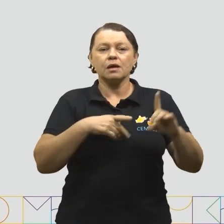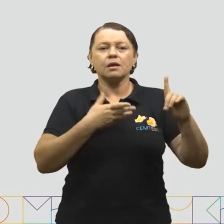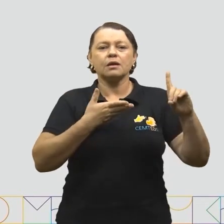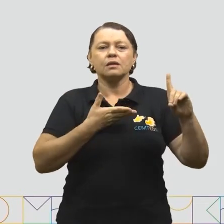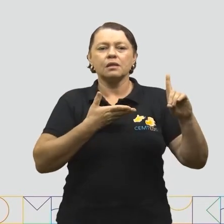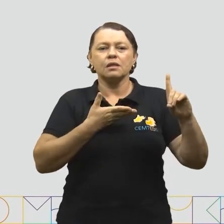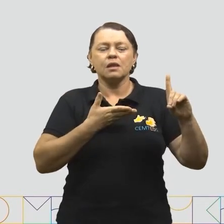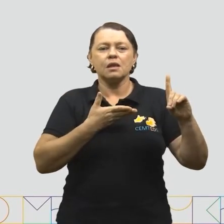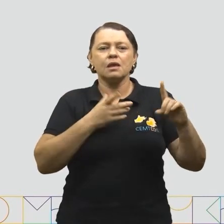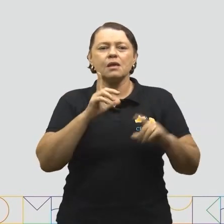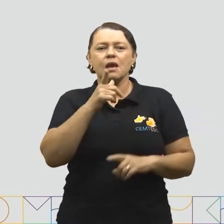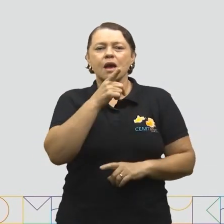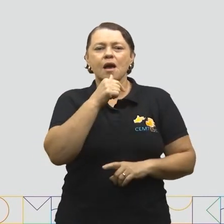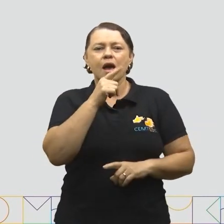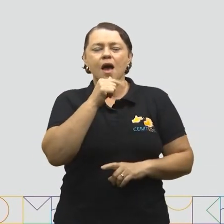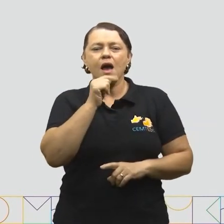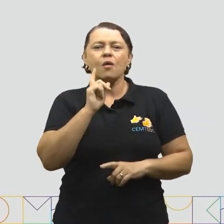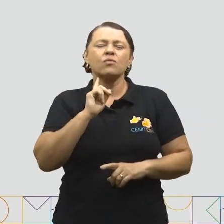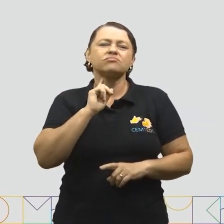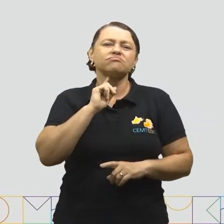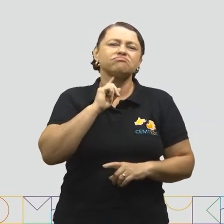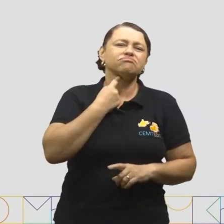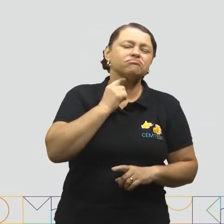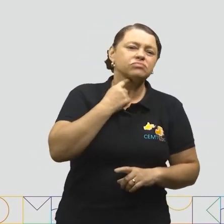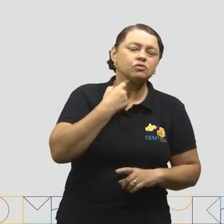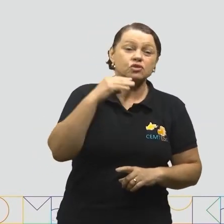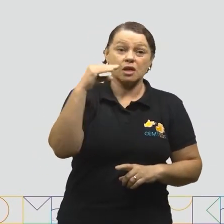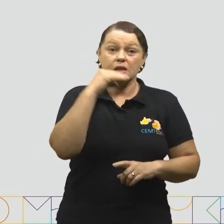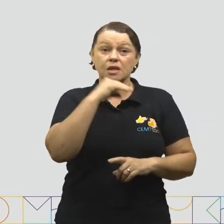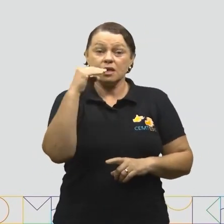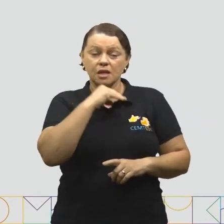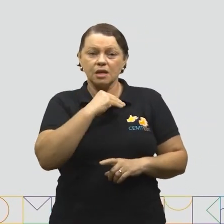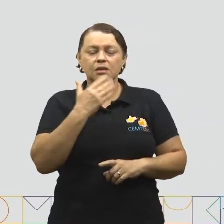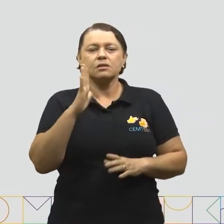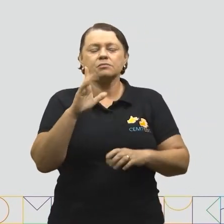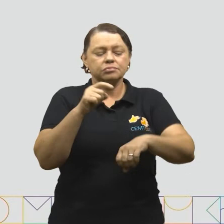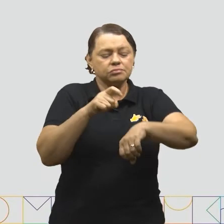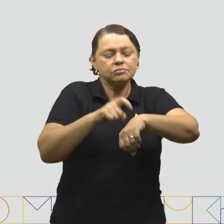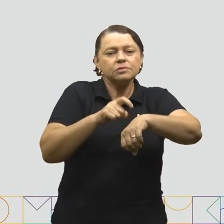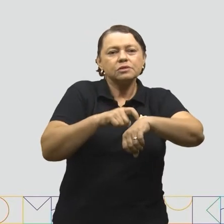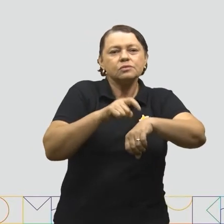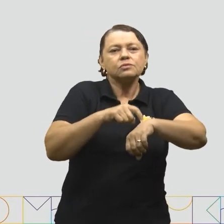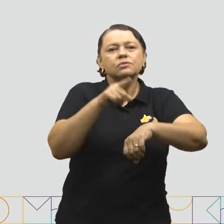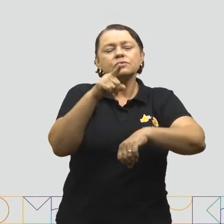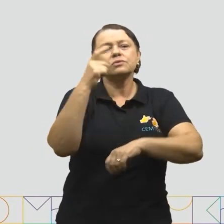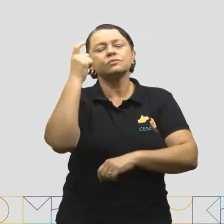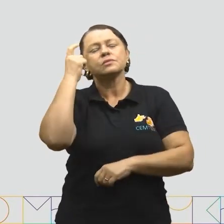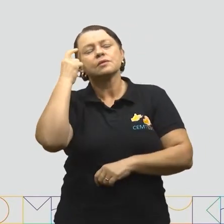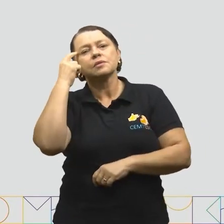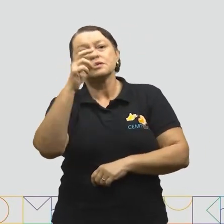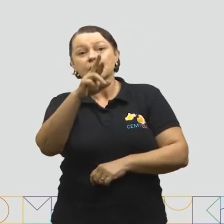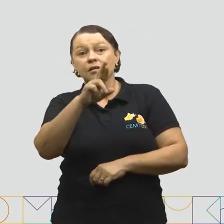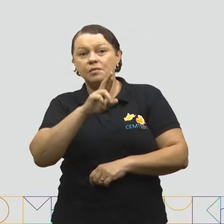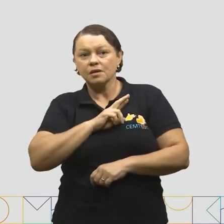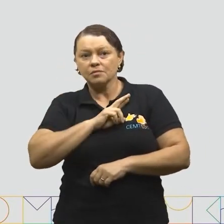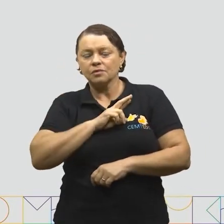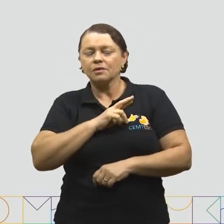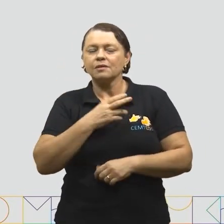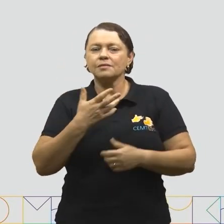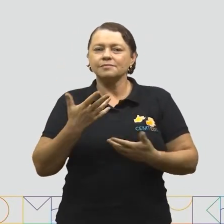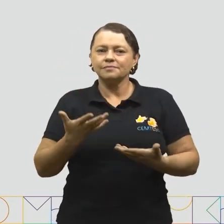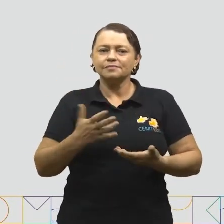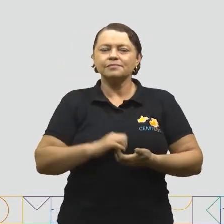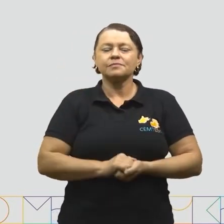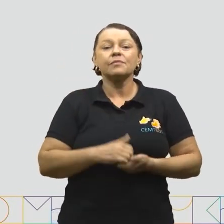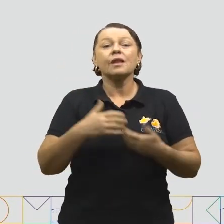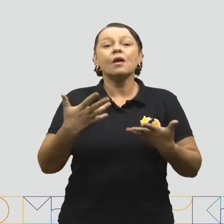Opção D, águas sujas e quentes. Vamos lá, alguns segundinhos para podermos acertar. Muito bem, vamos